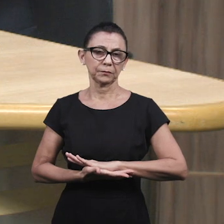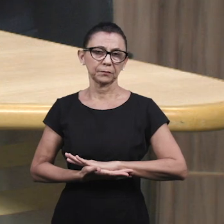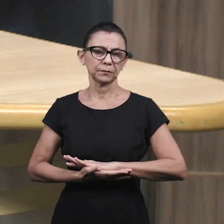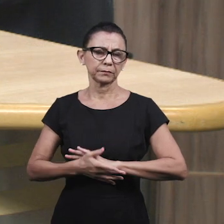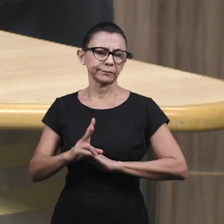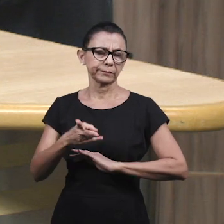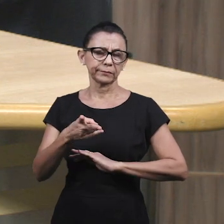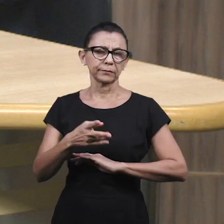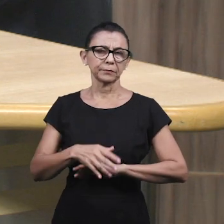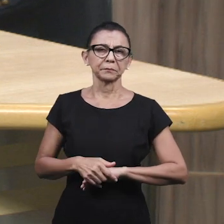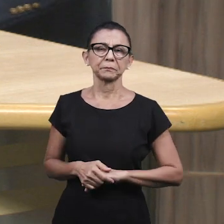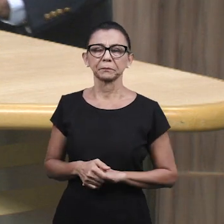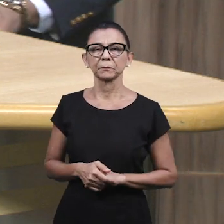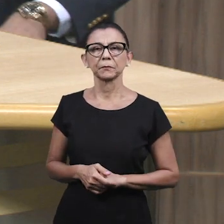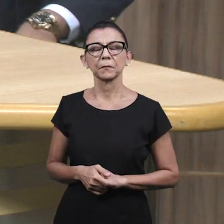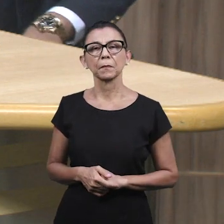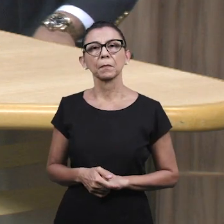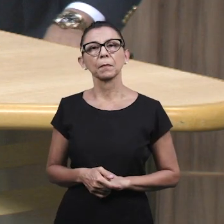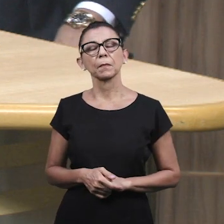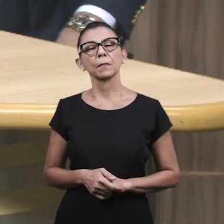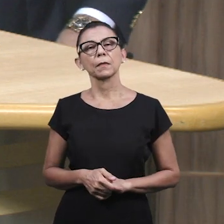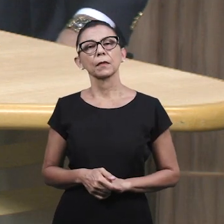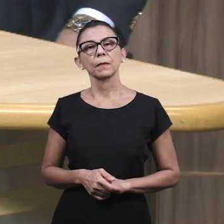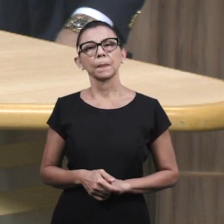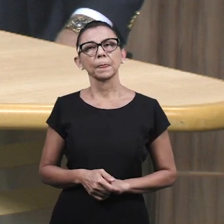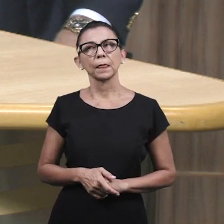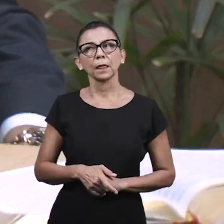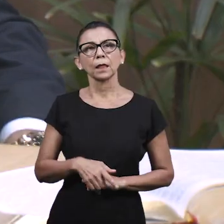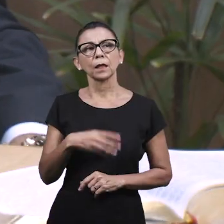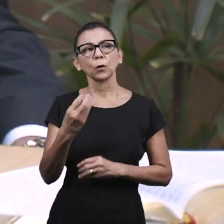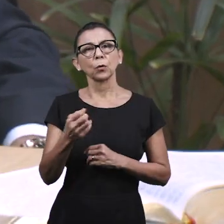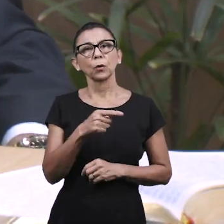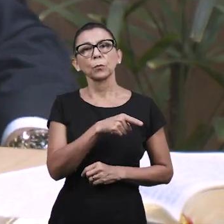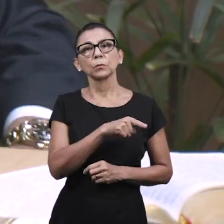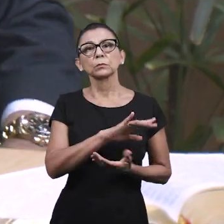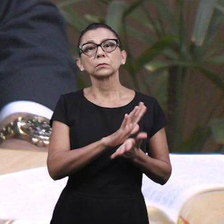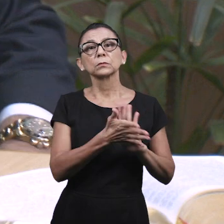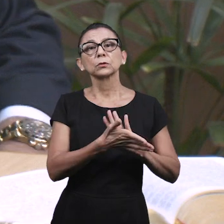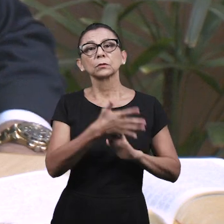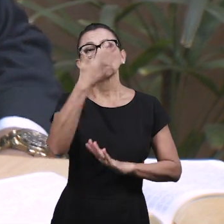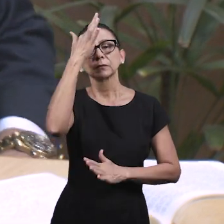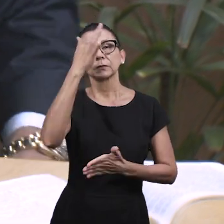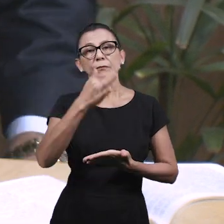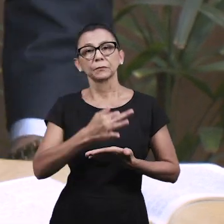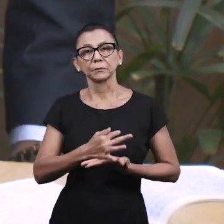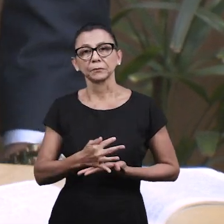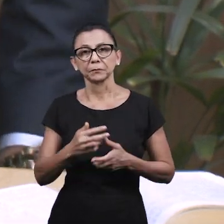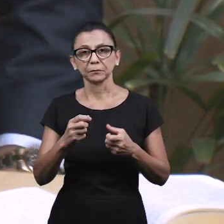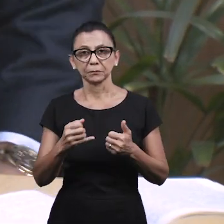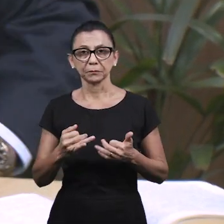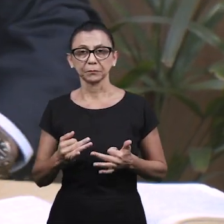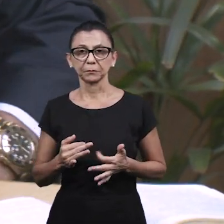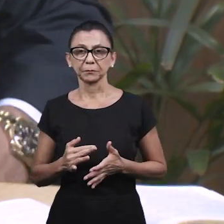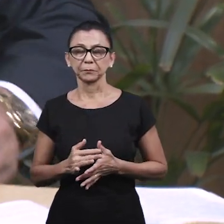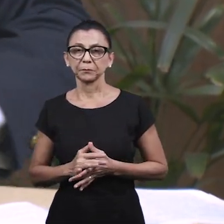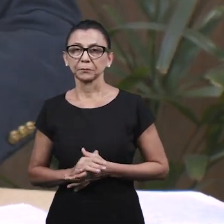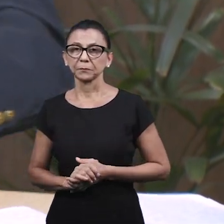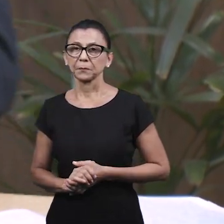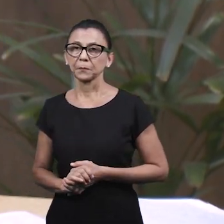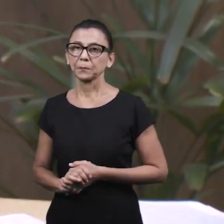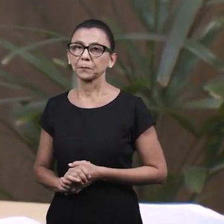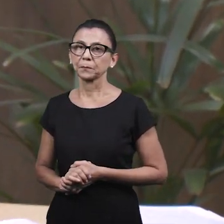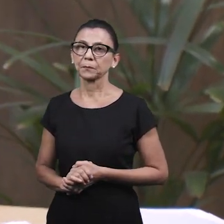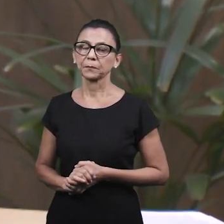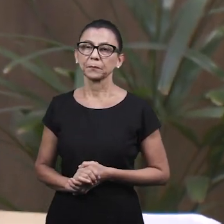igreja, destruir a fé. Então, como que ele destrói a fé? O seguinte, a fé, ela tem